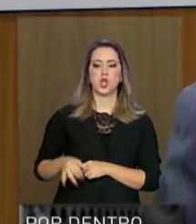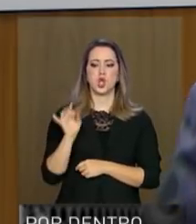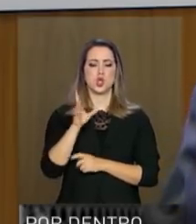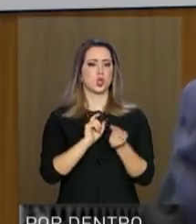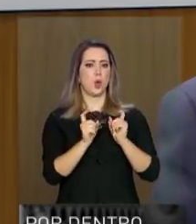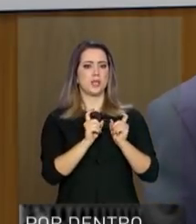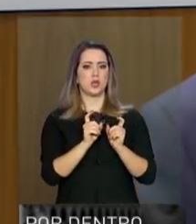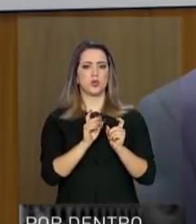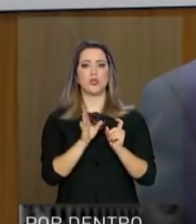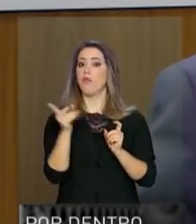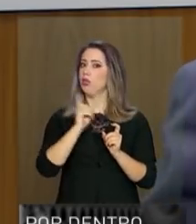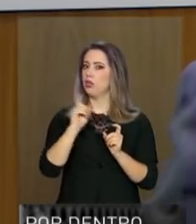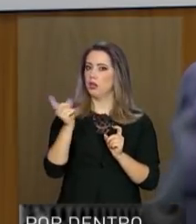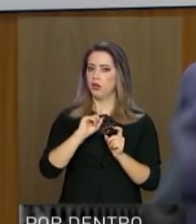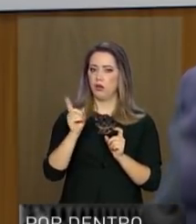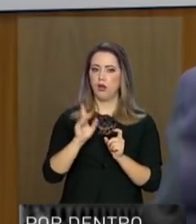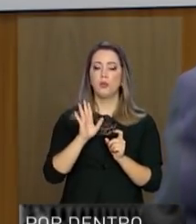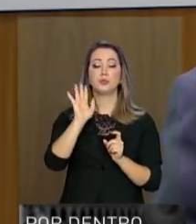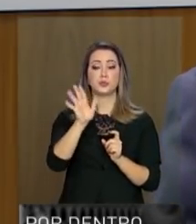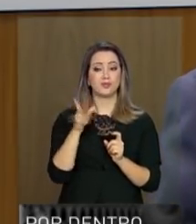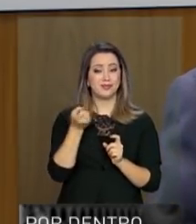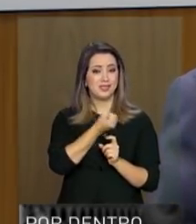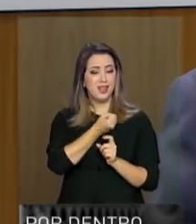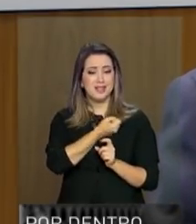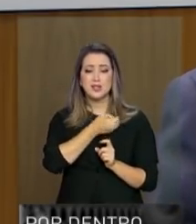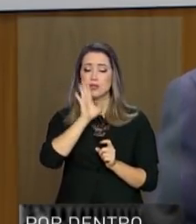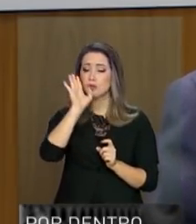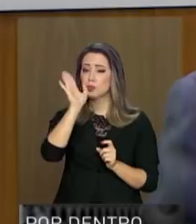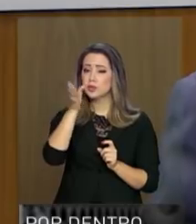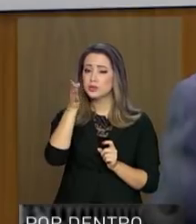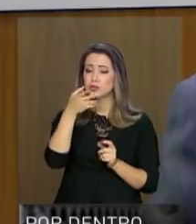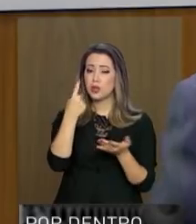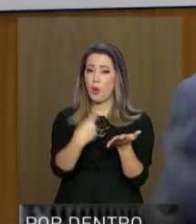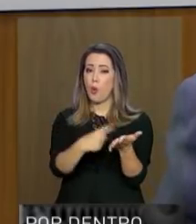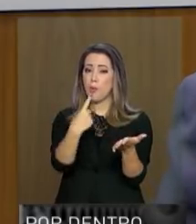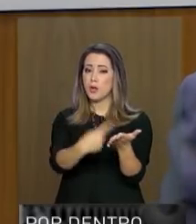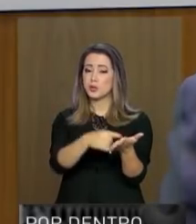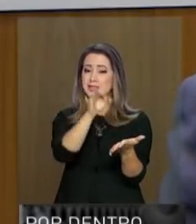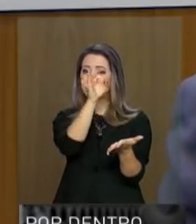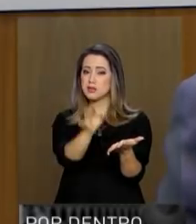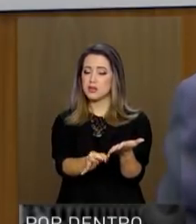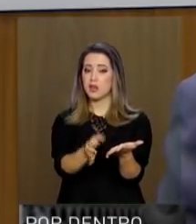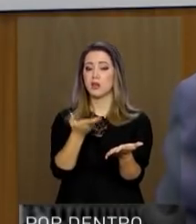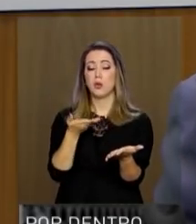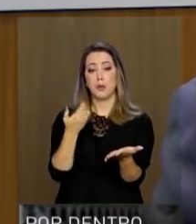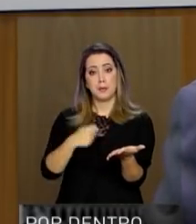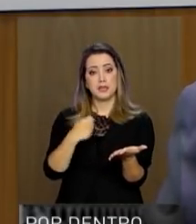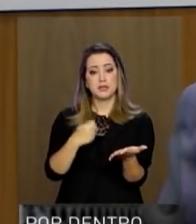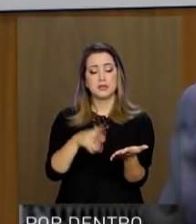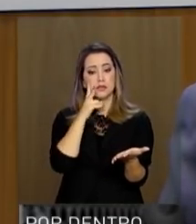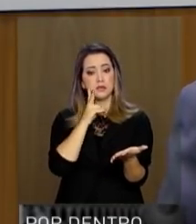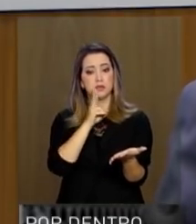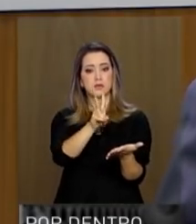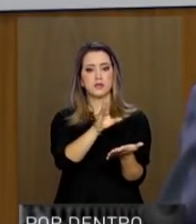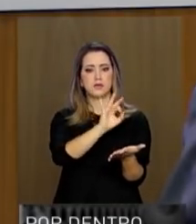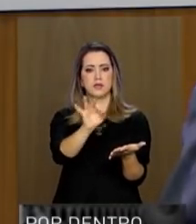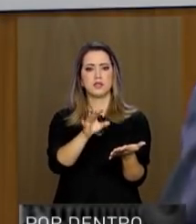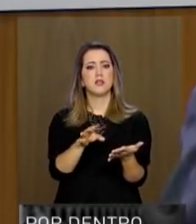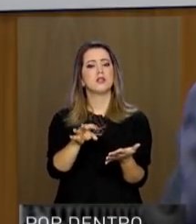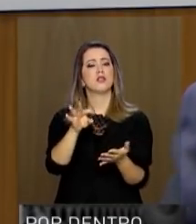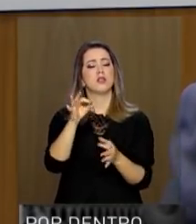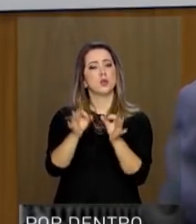Também não. Quer dizer, esses números, eles são confirmados, eles passam por uma verificação do Tribunal